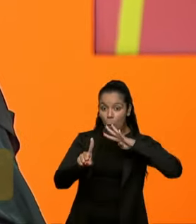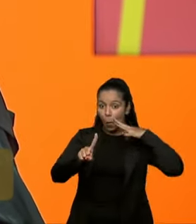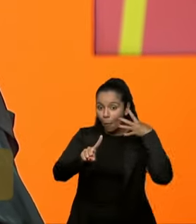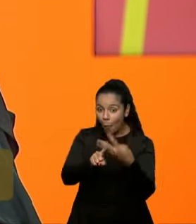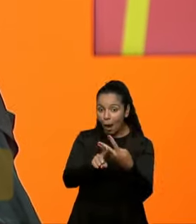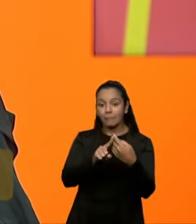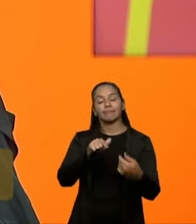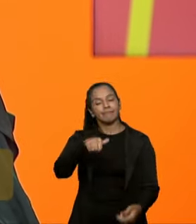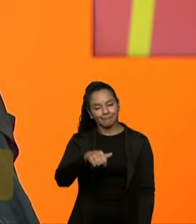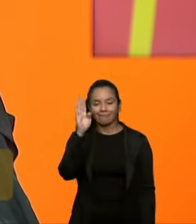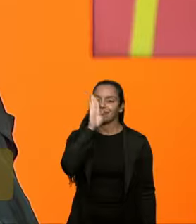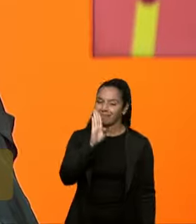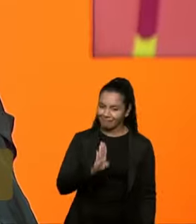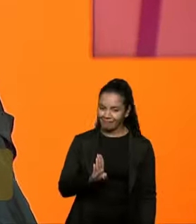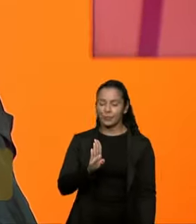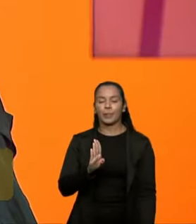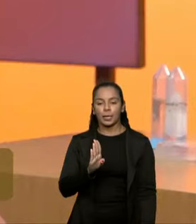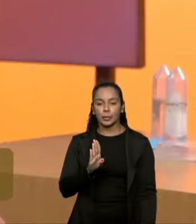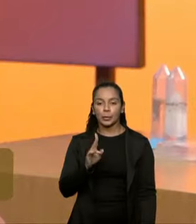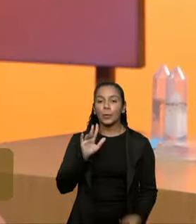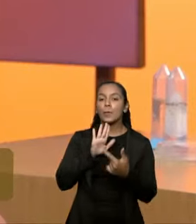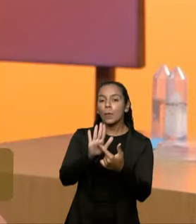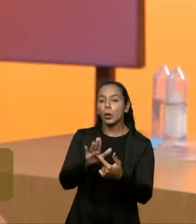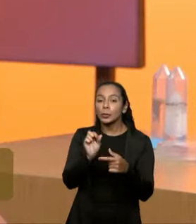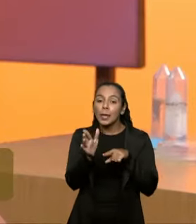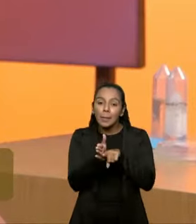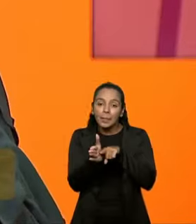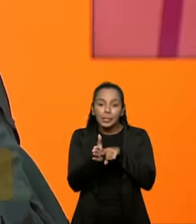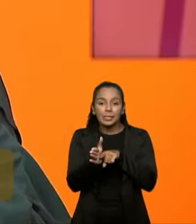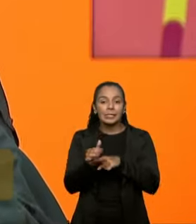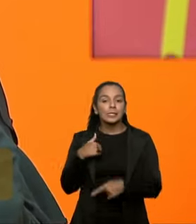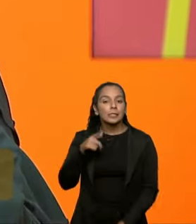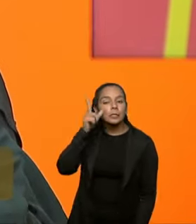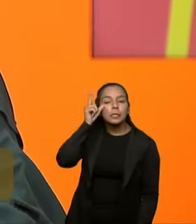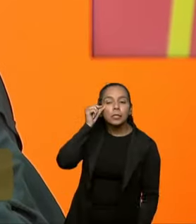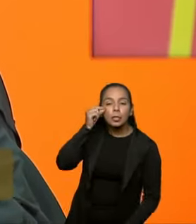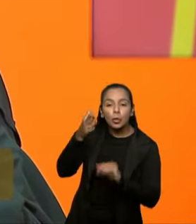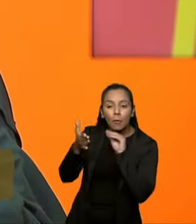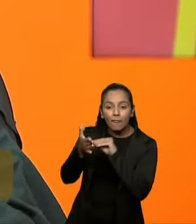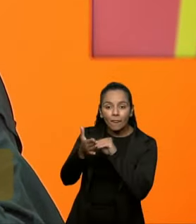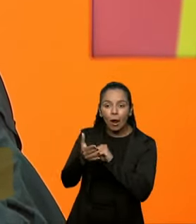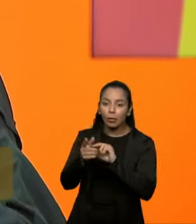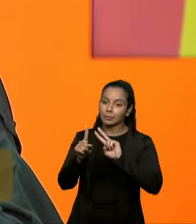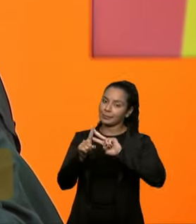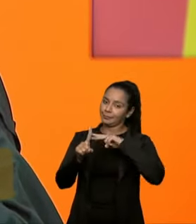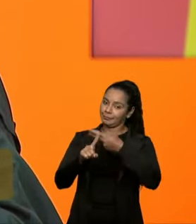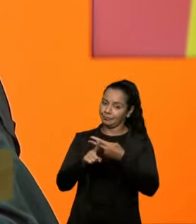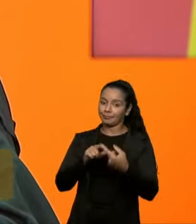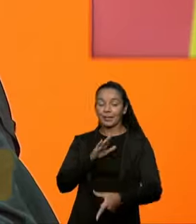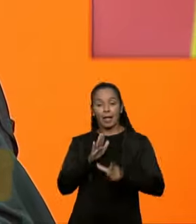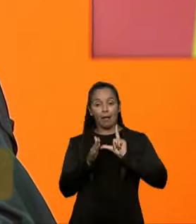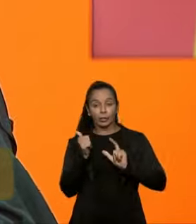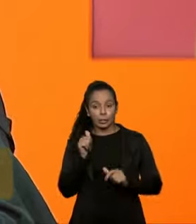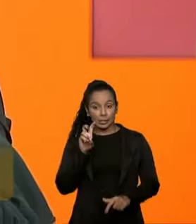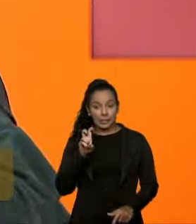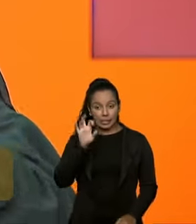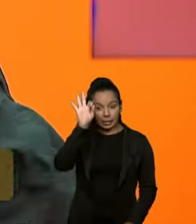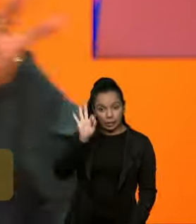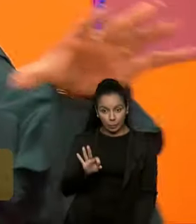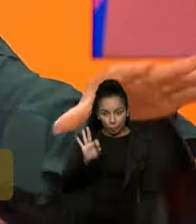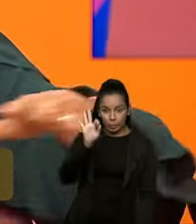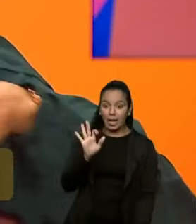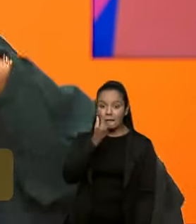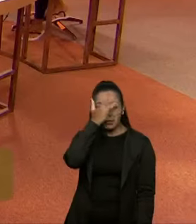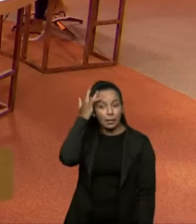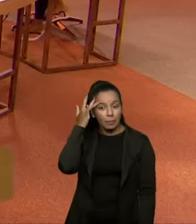pesquisas mostram que a insônia dobrou. A gente tinha 15% da população brasileira com insônia crônica. Não é